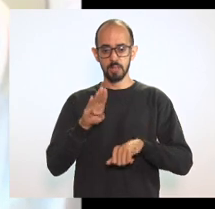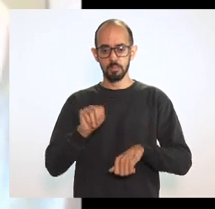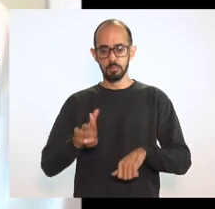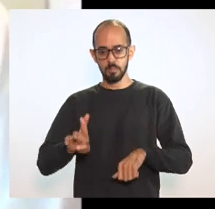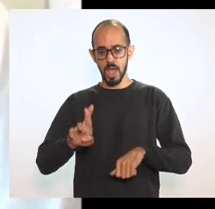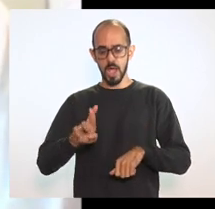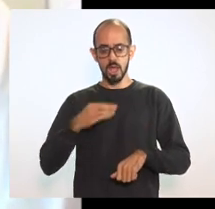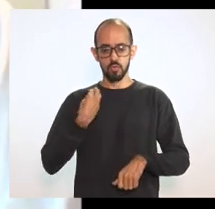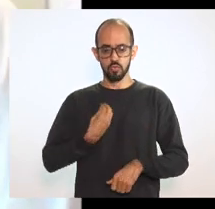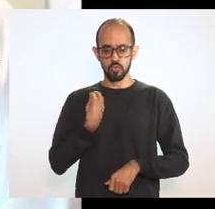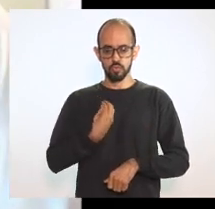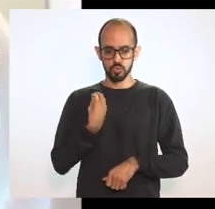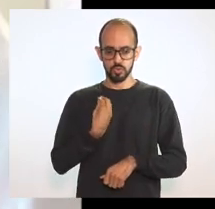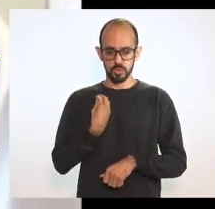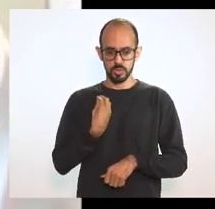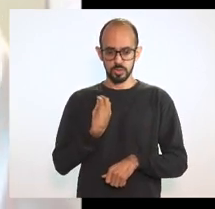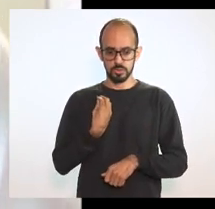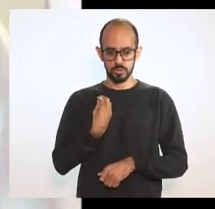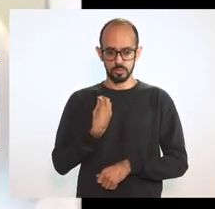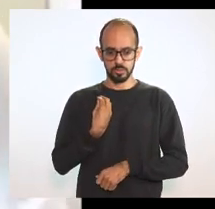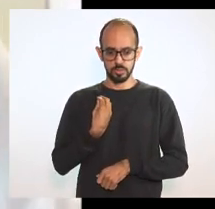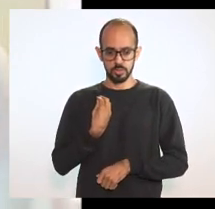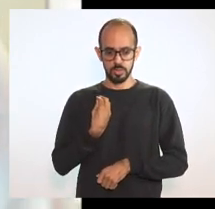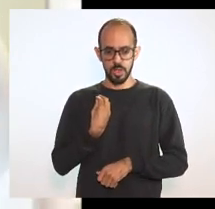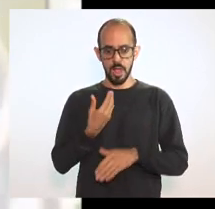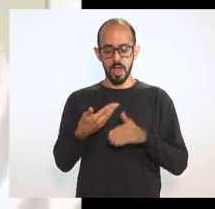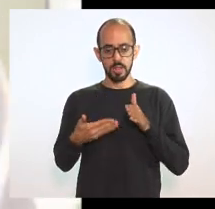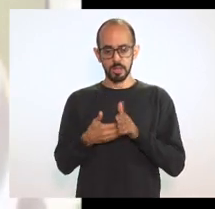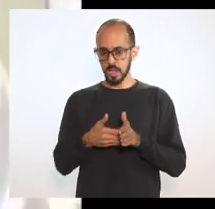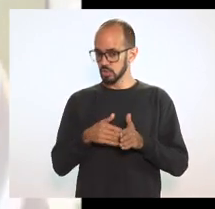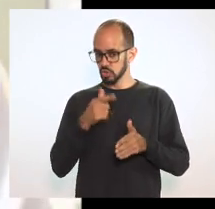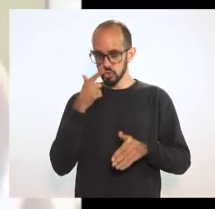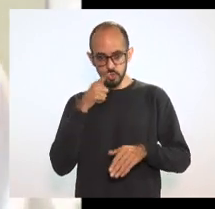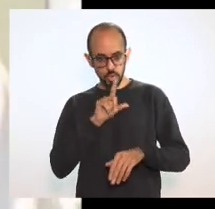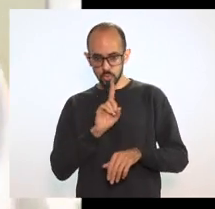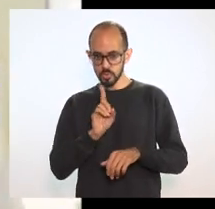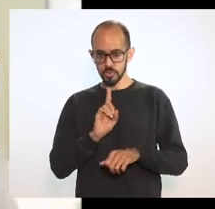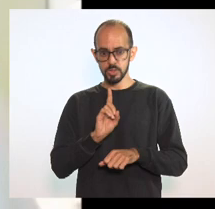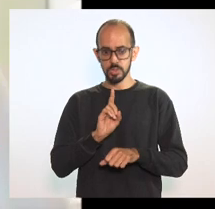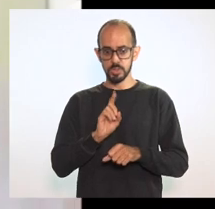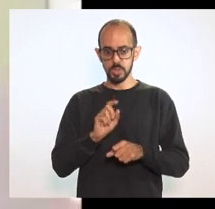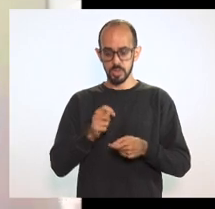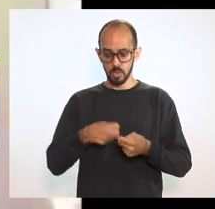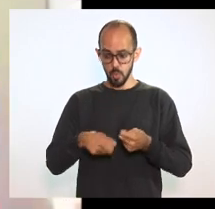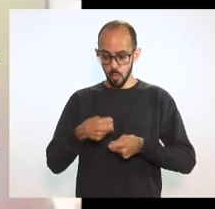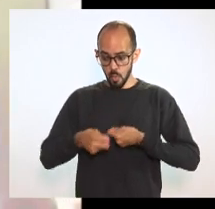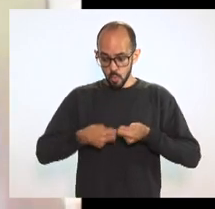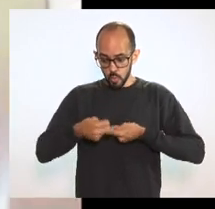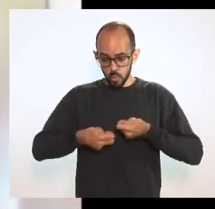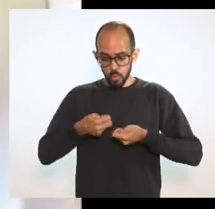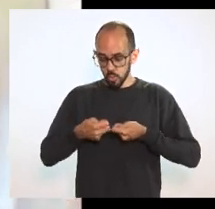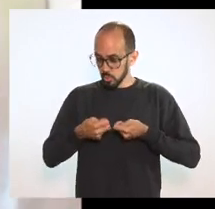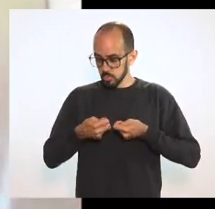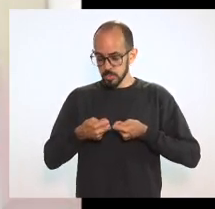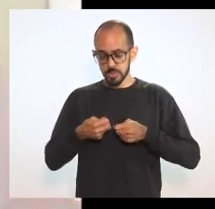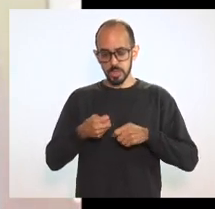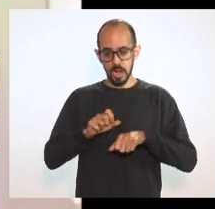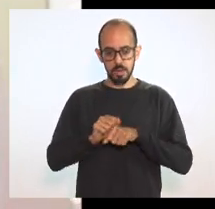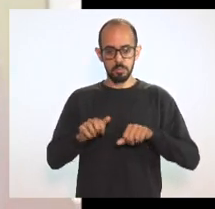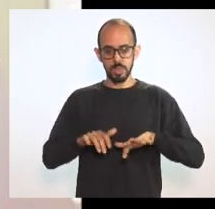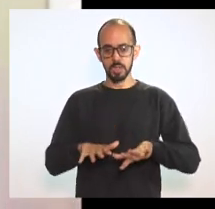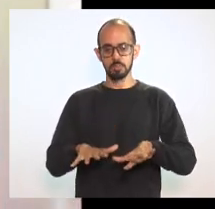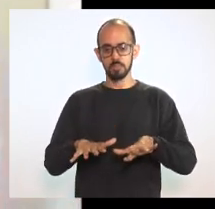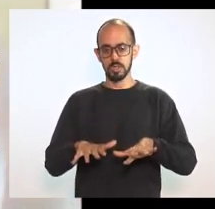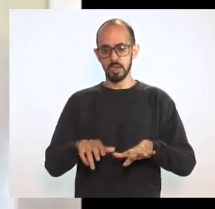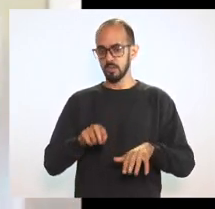aglomeração. Enquanto a gente não conseguir controlar o contágio, controlar a pandemia, mais restrições vão tendo que